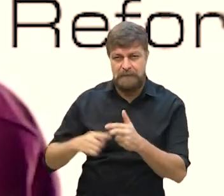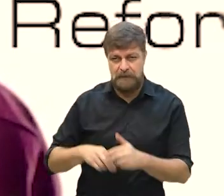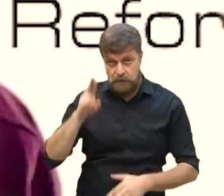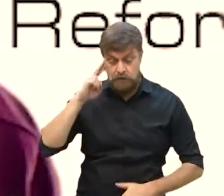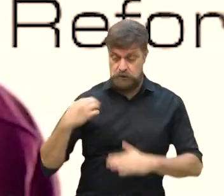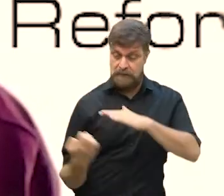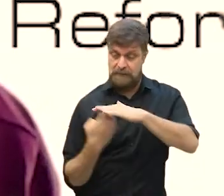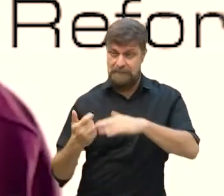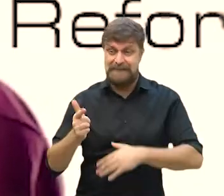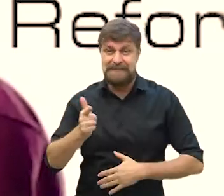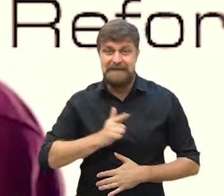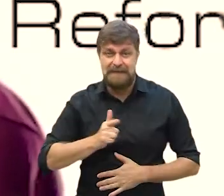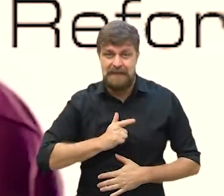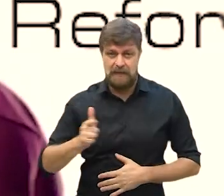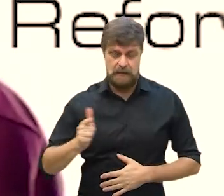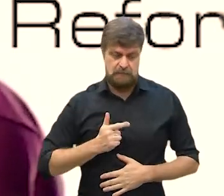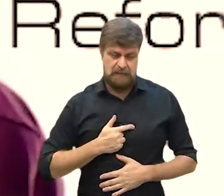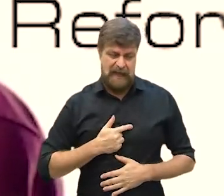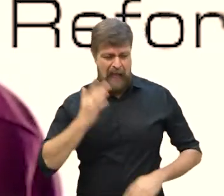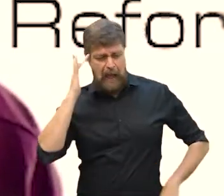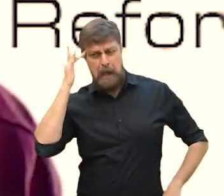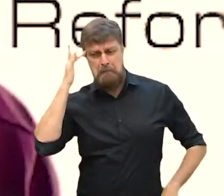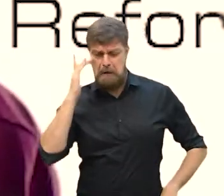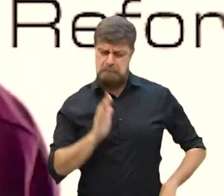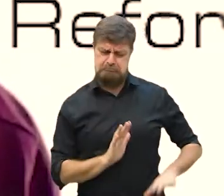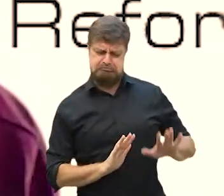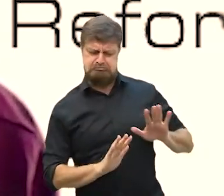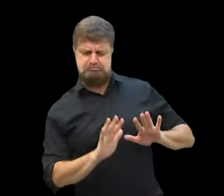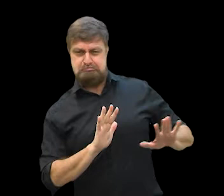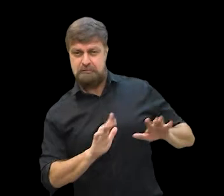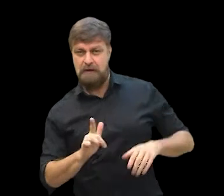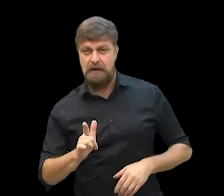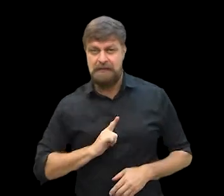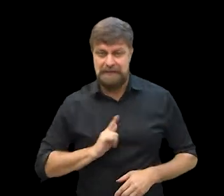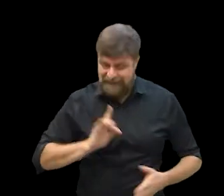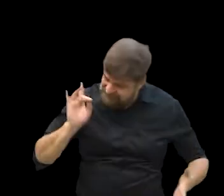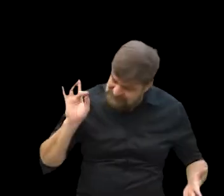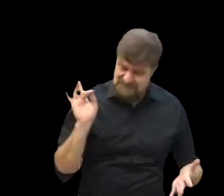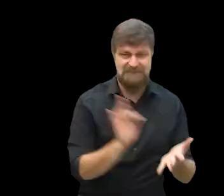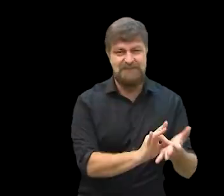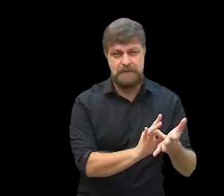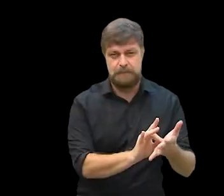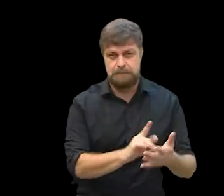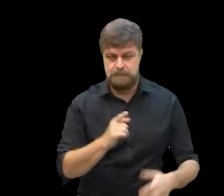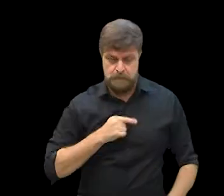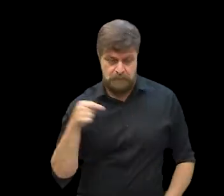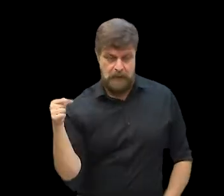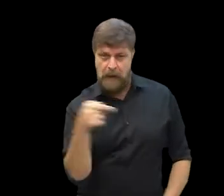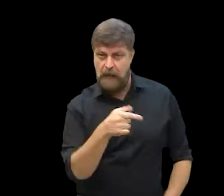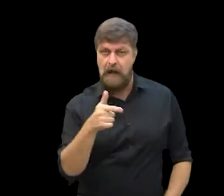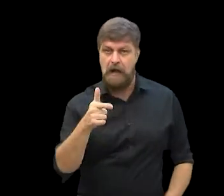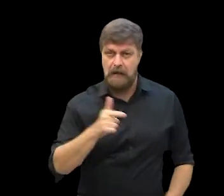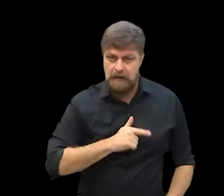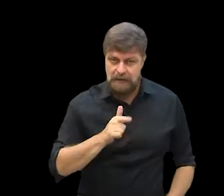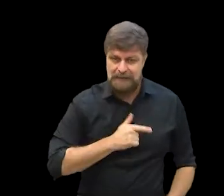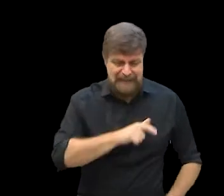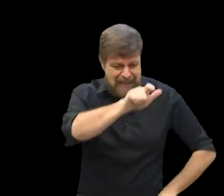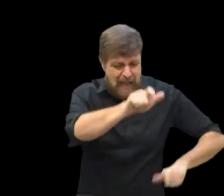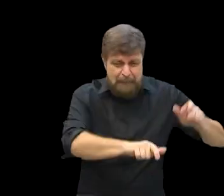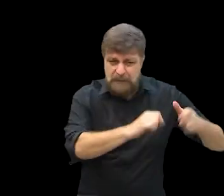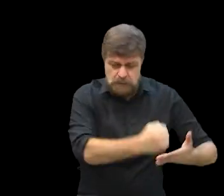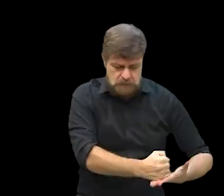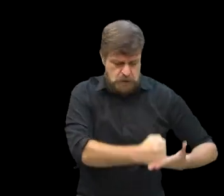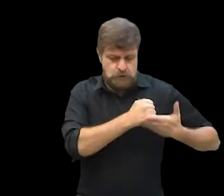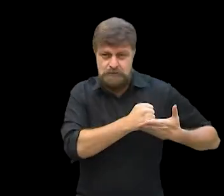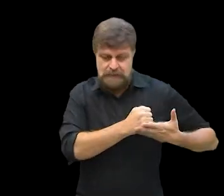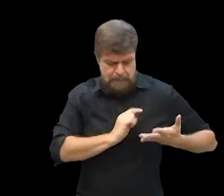pequeno empresário tem, ele vai muito pelo achômetro, né? E isso é fatal. Lá não, lá você tem um monte de gente